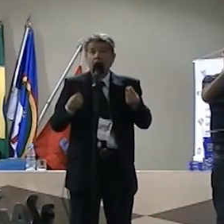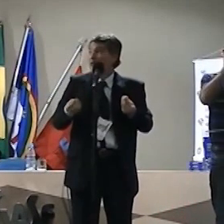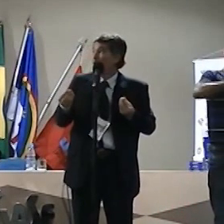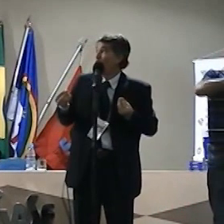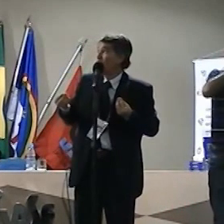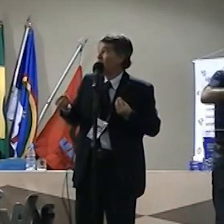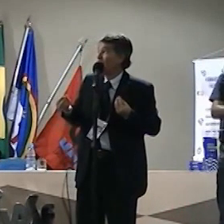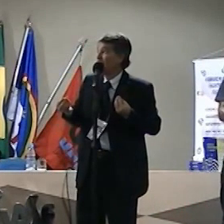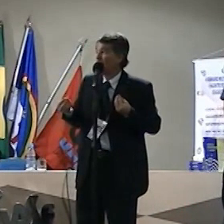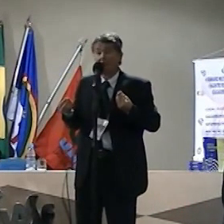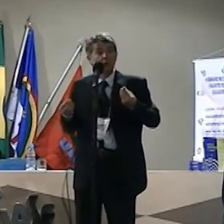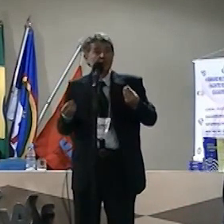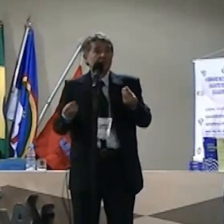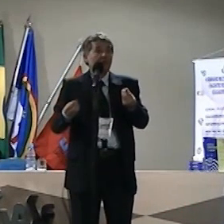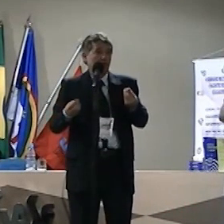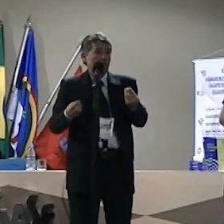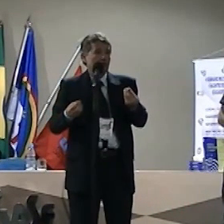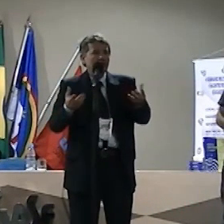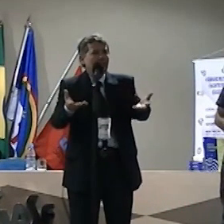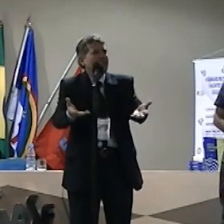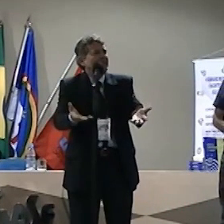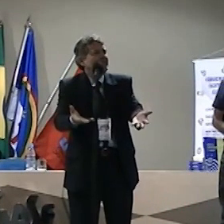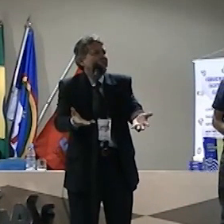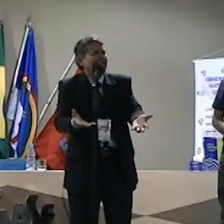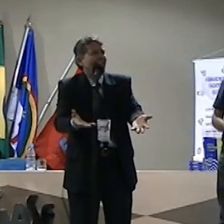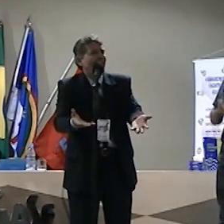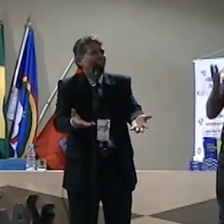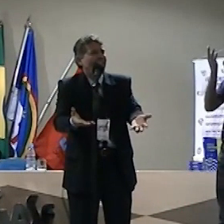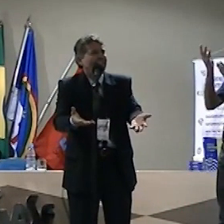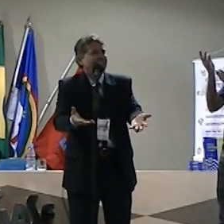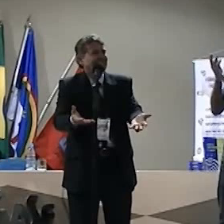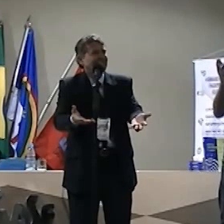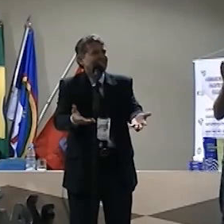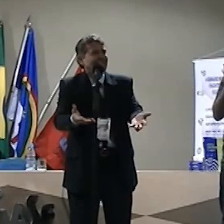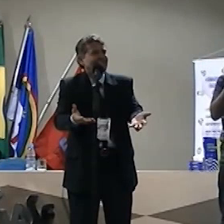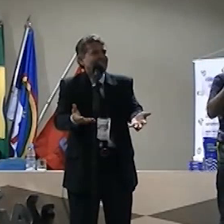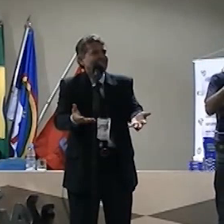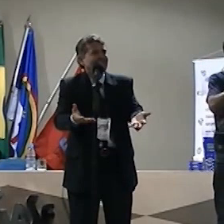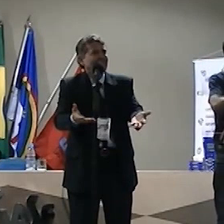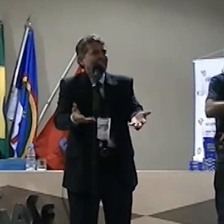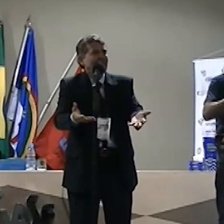adquire naturalmente o conhecimento do mundo. É aquilo que eu estava dizendo ainda agora.